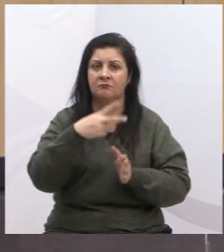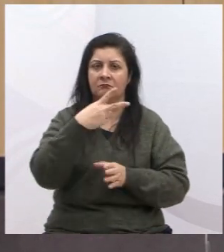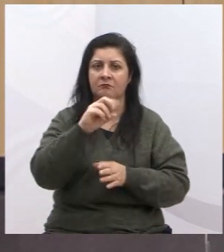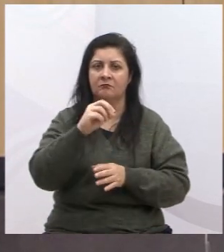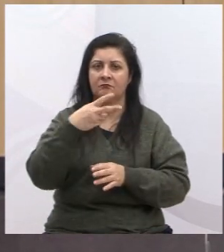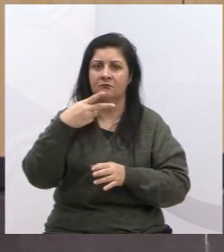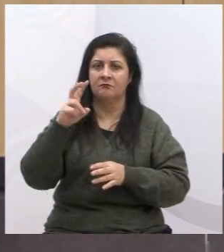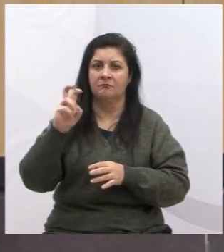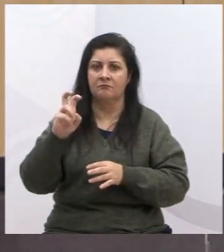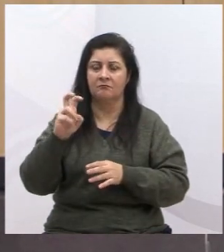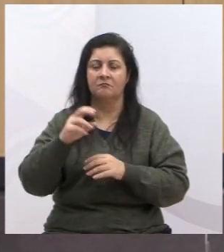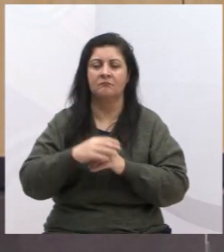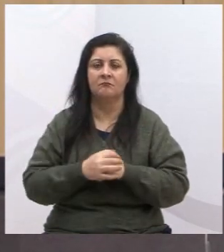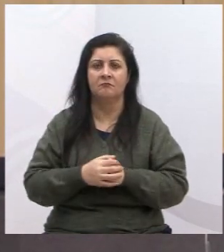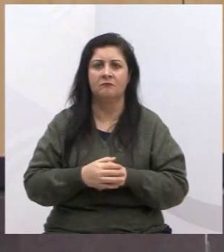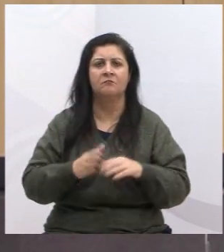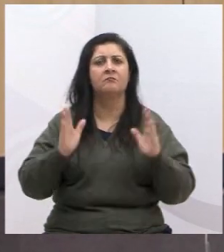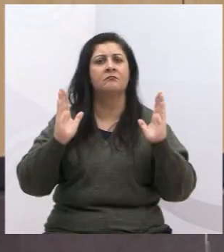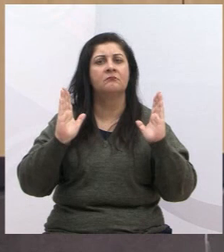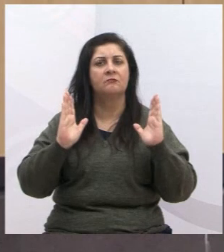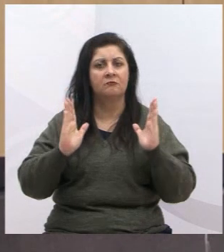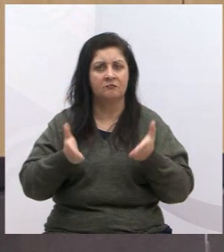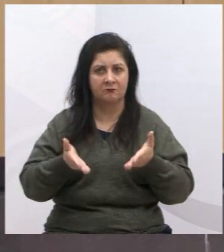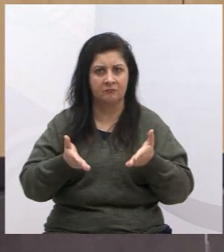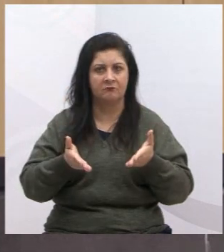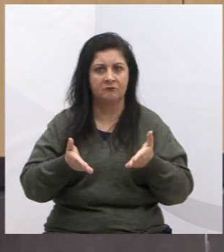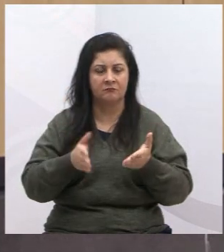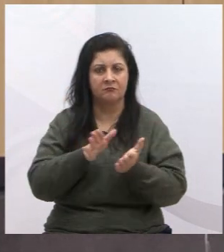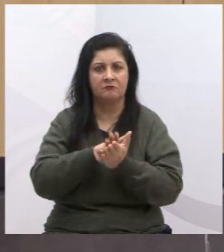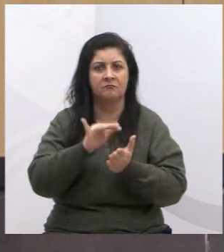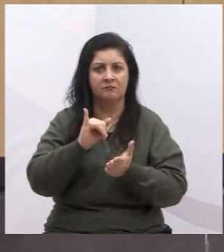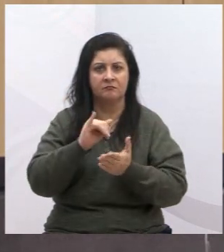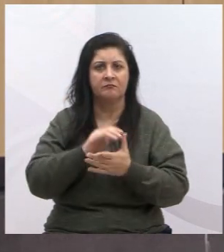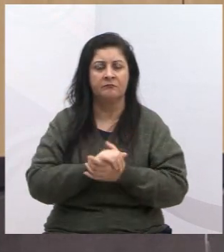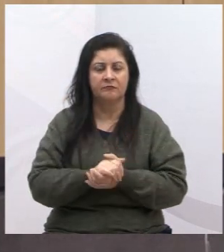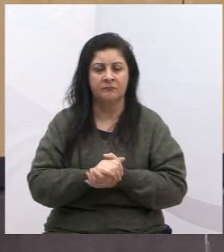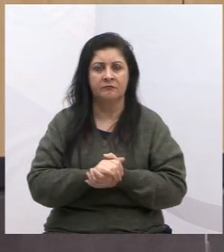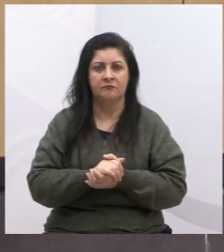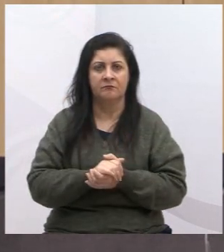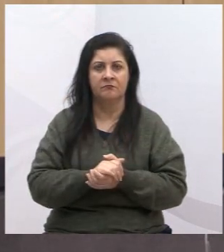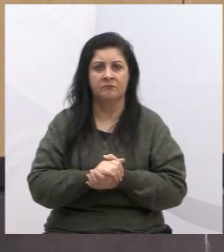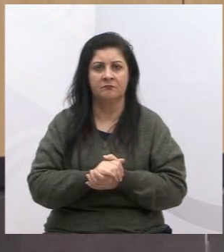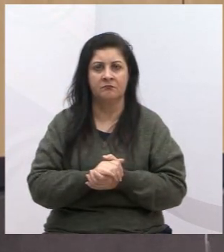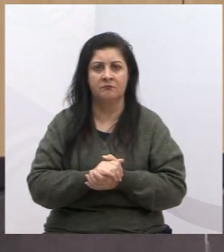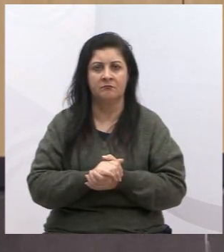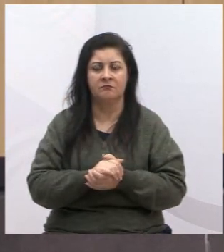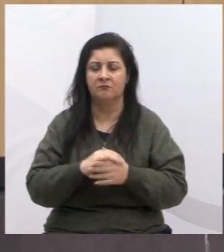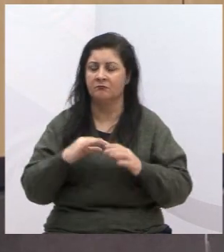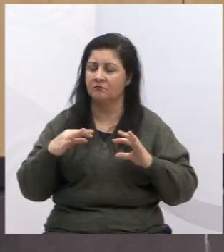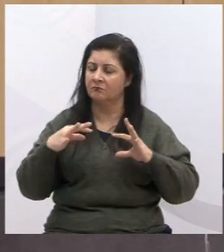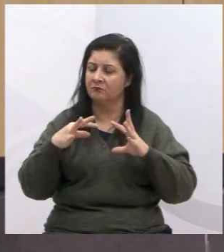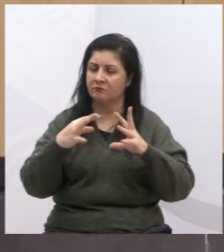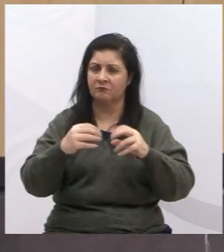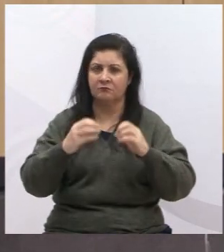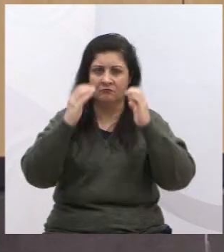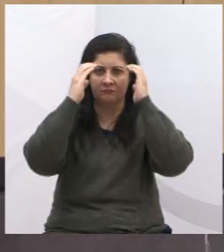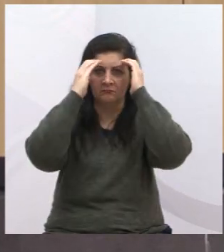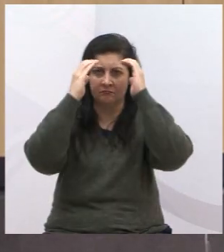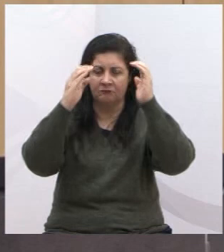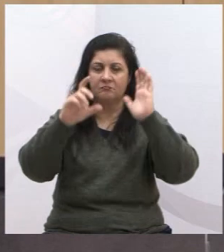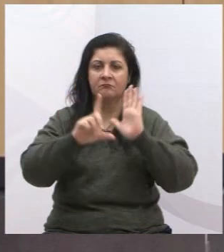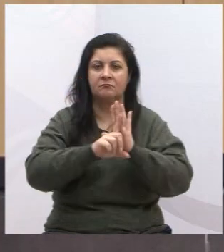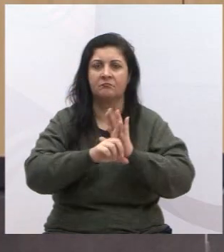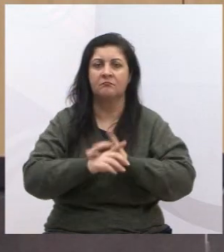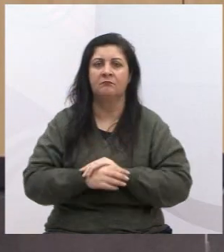já foram atendidas, então hoje Jacareí já está totalmente regular em relação à legislação, no